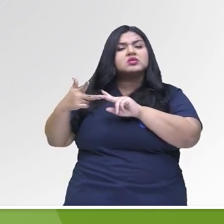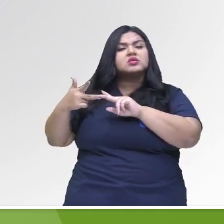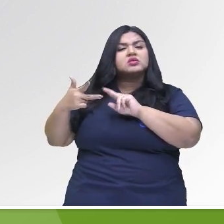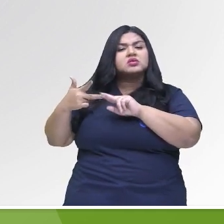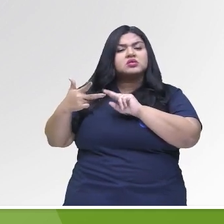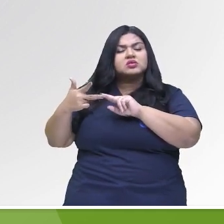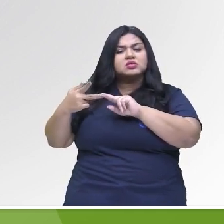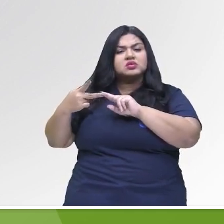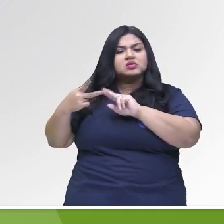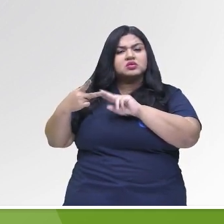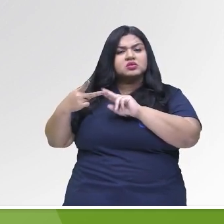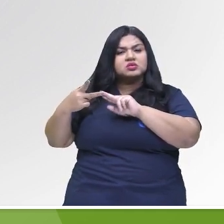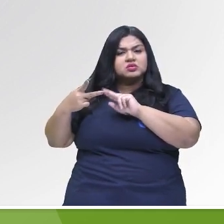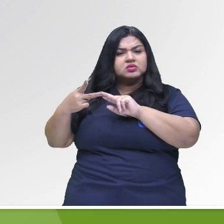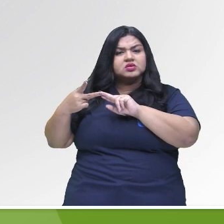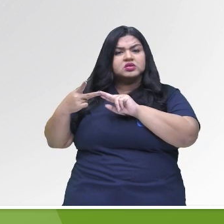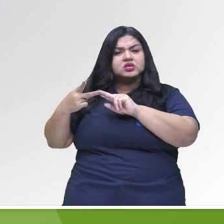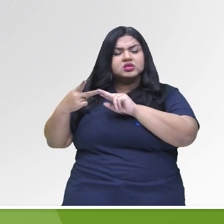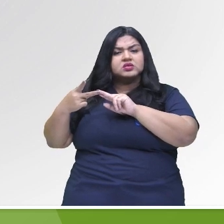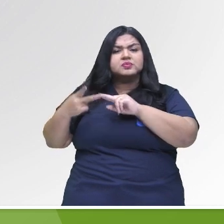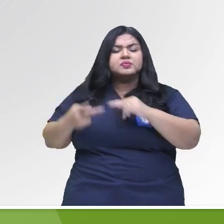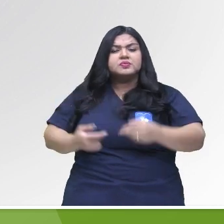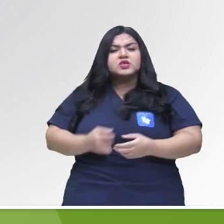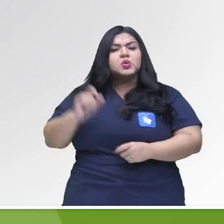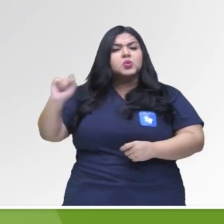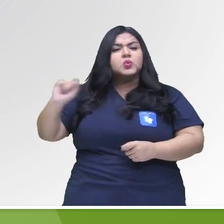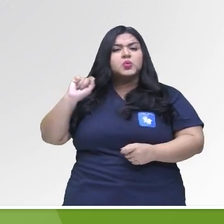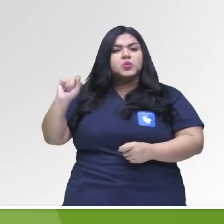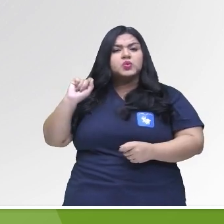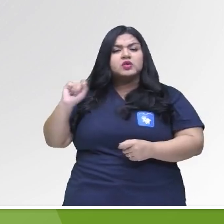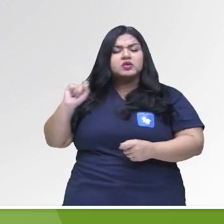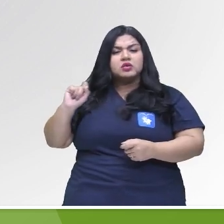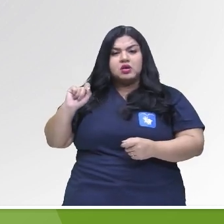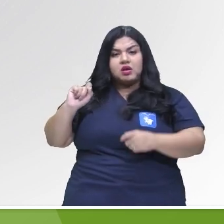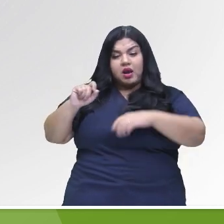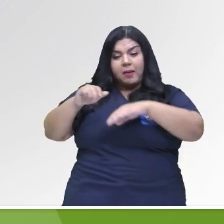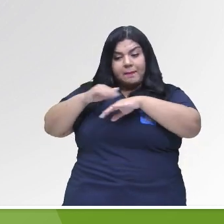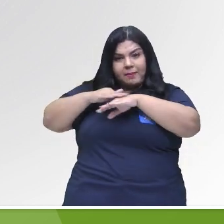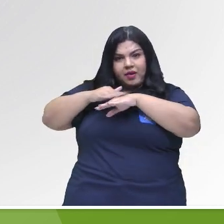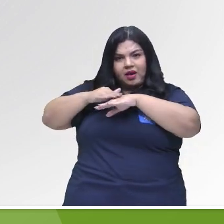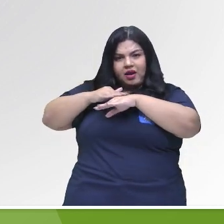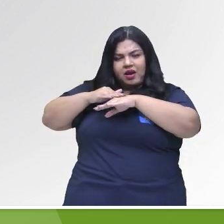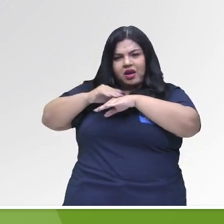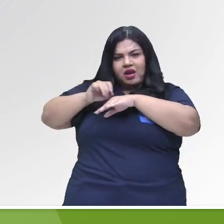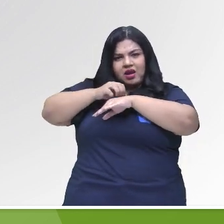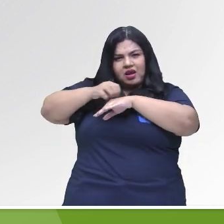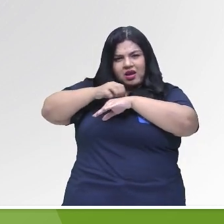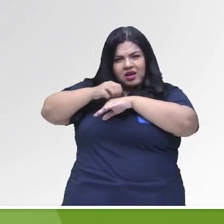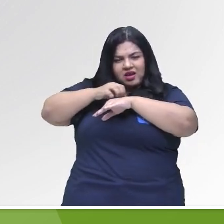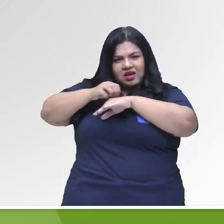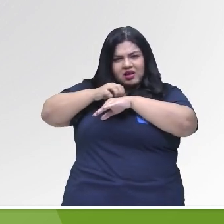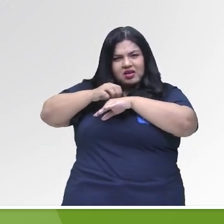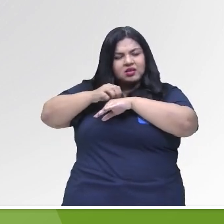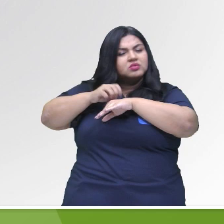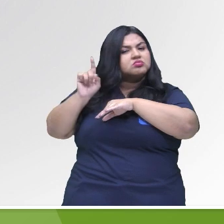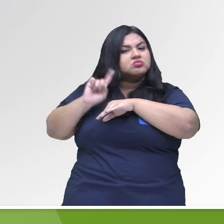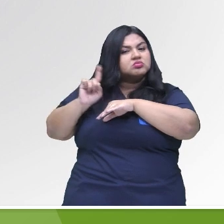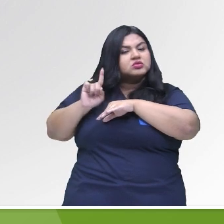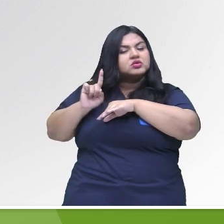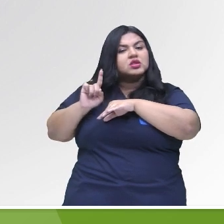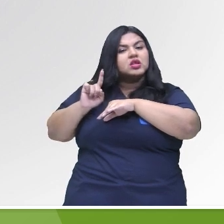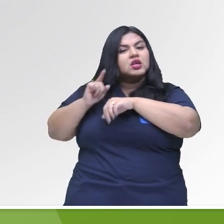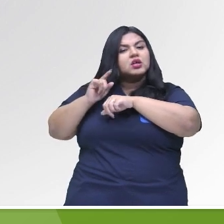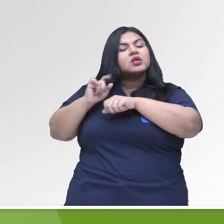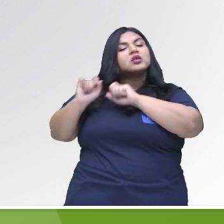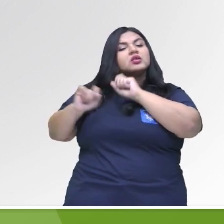da palha, né? O que é aço não, tá, gente? A palha a gente chama de palha de aço, né? Mas o